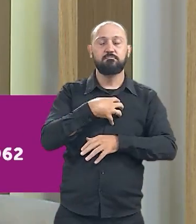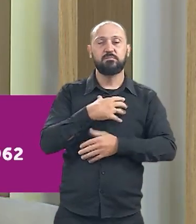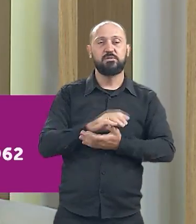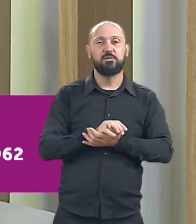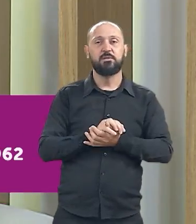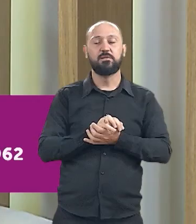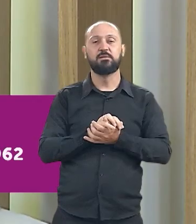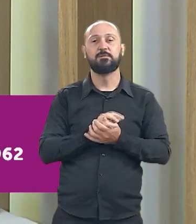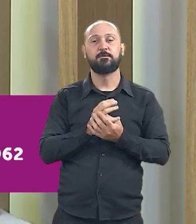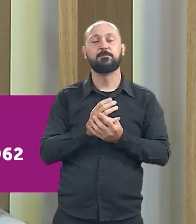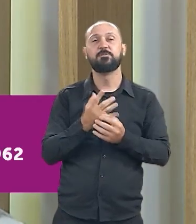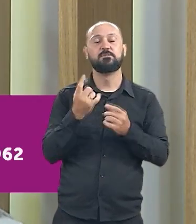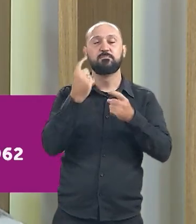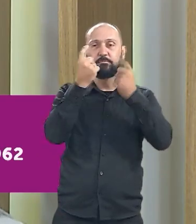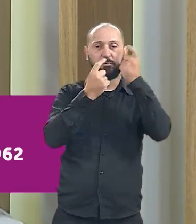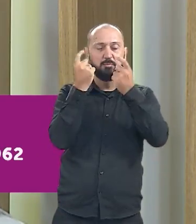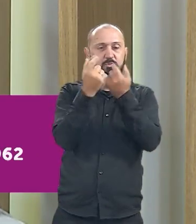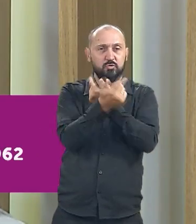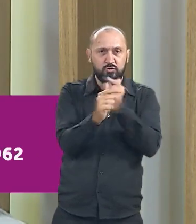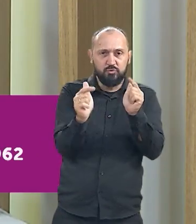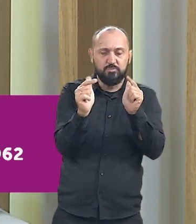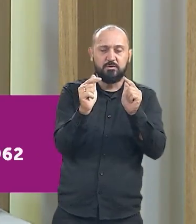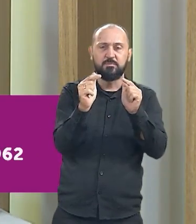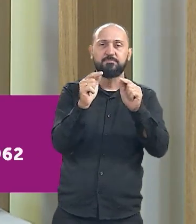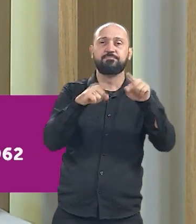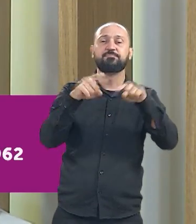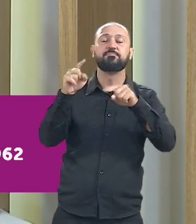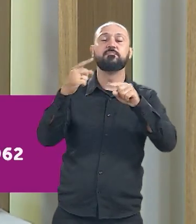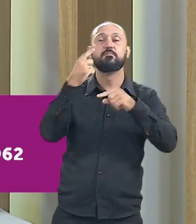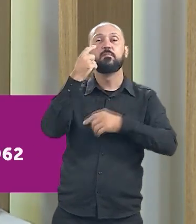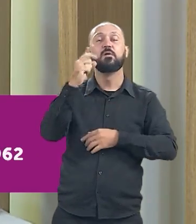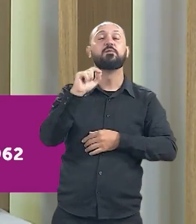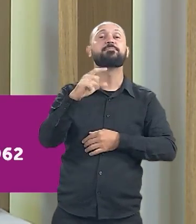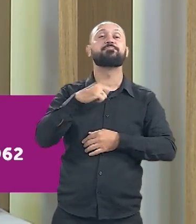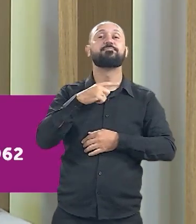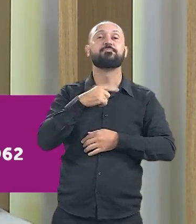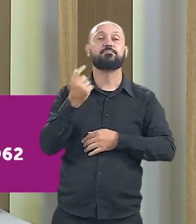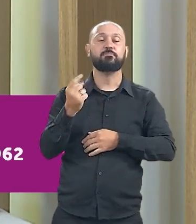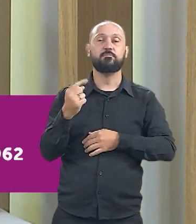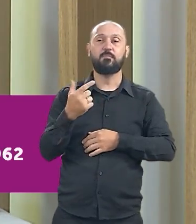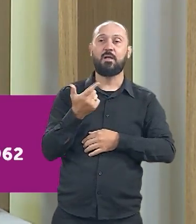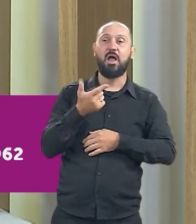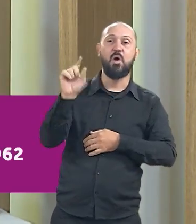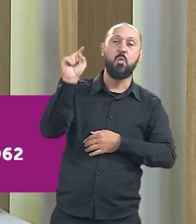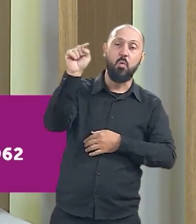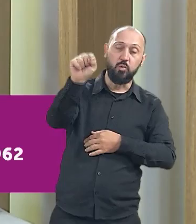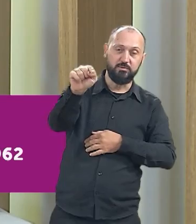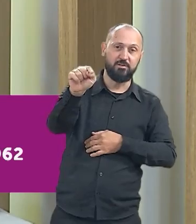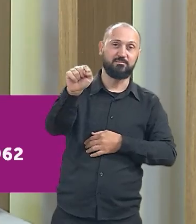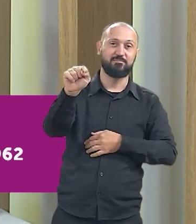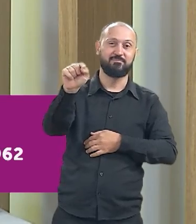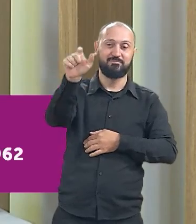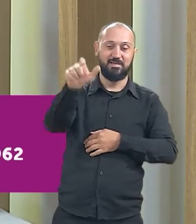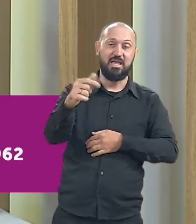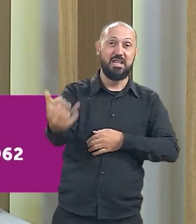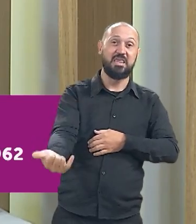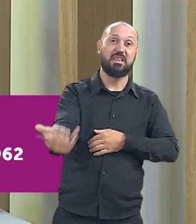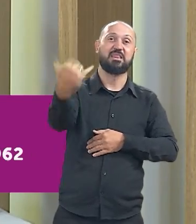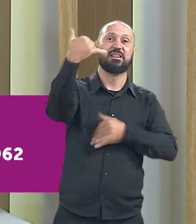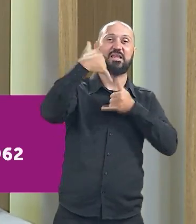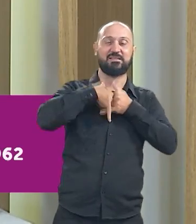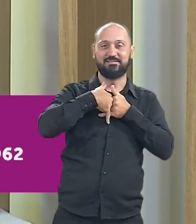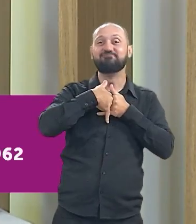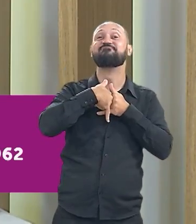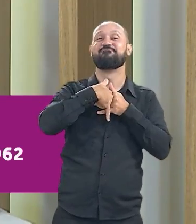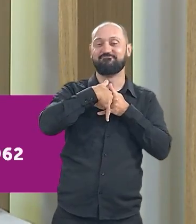nós não nos preocupamos com essas estatísticas. O que interessa, nós chamamos de a outra pessoa. É a outra pessoa que nos liga, né?